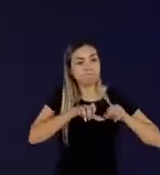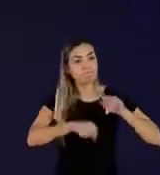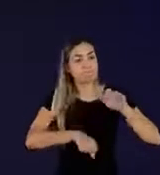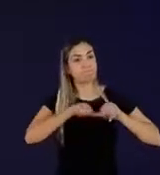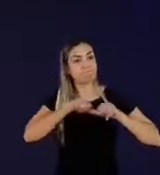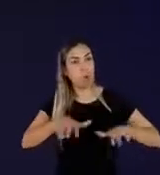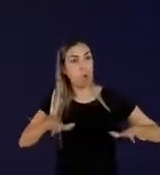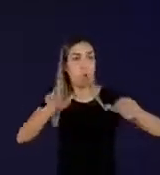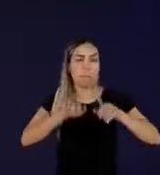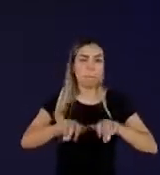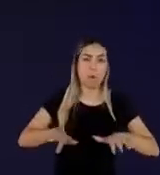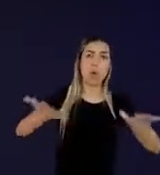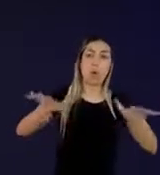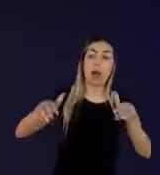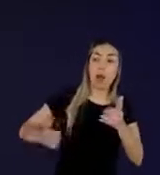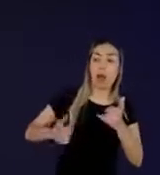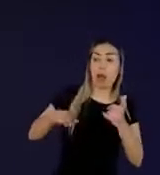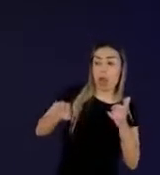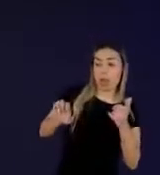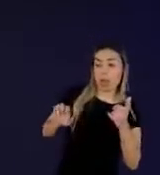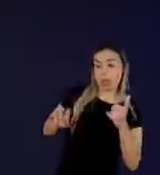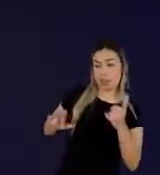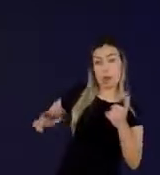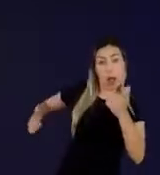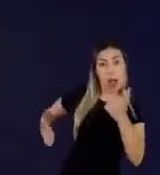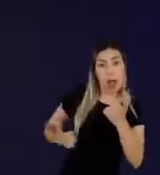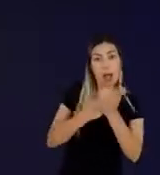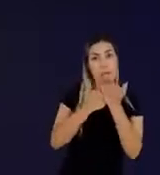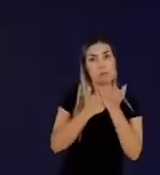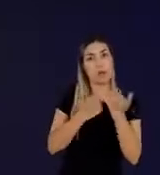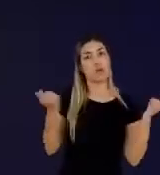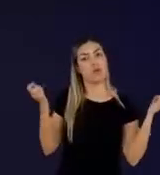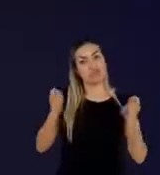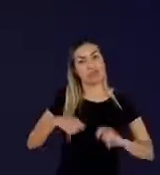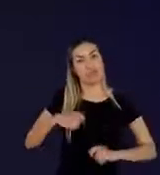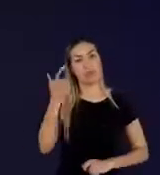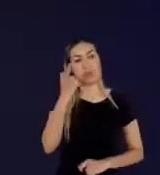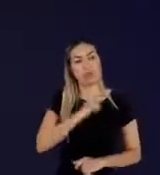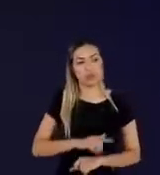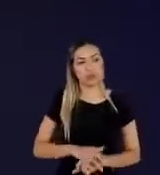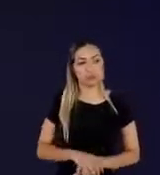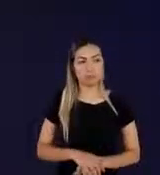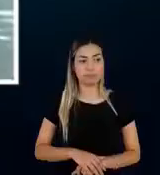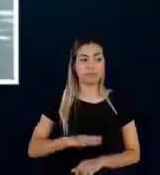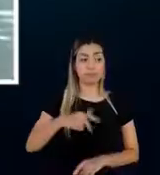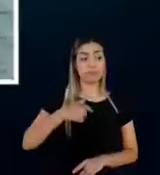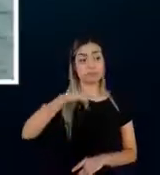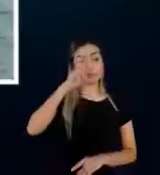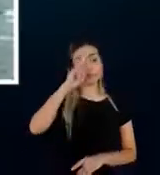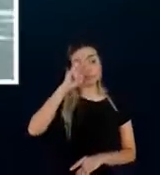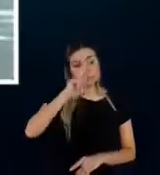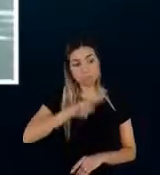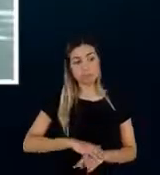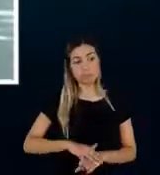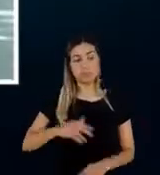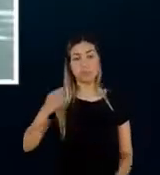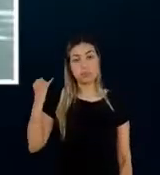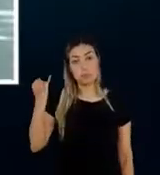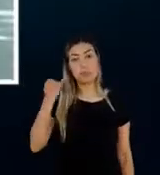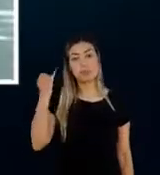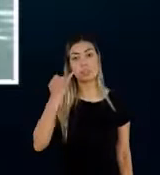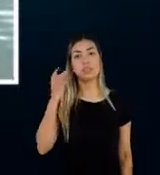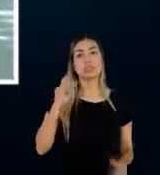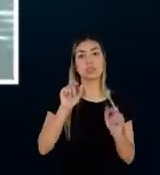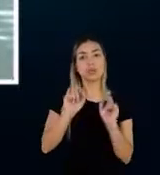apoio da ANEEL, com fomento, né, com os recursos necessários. Eu lembro de novo que é importante a gente